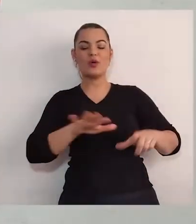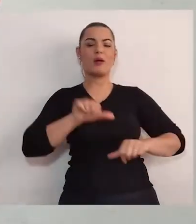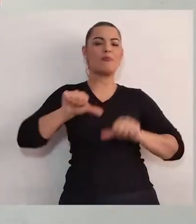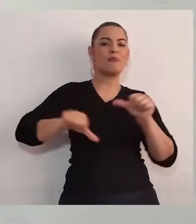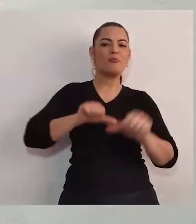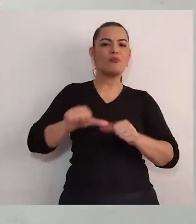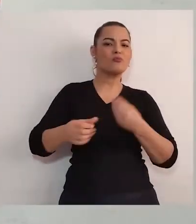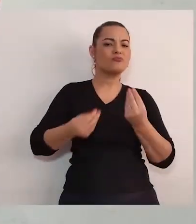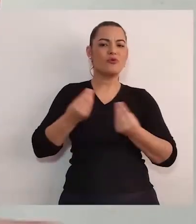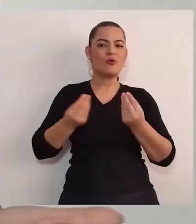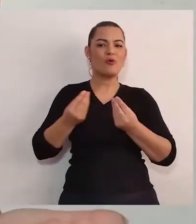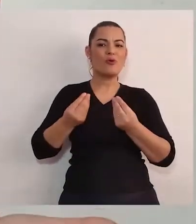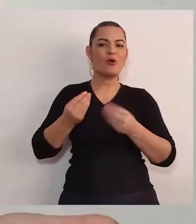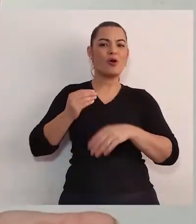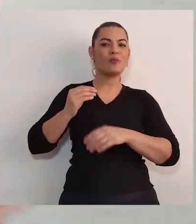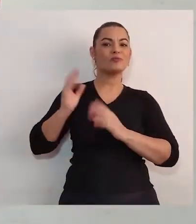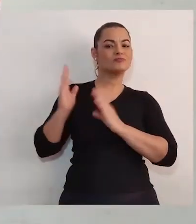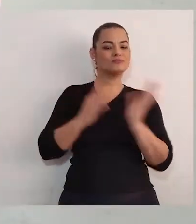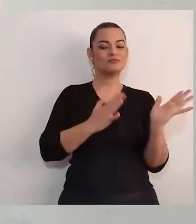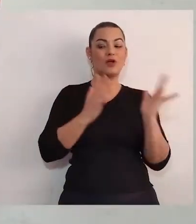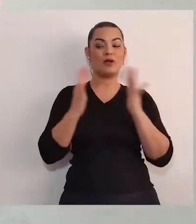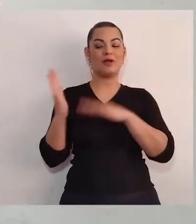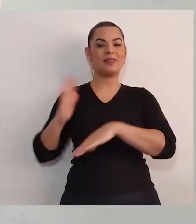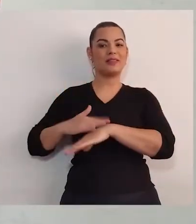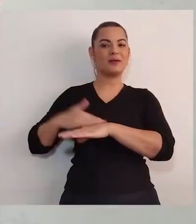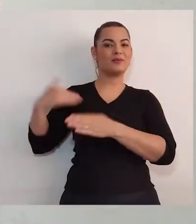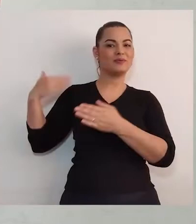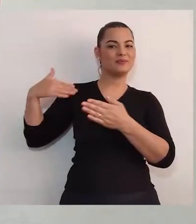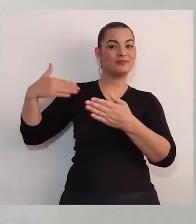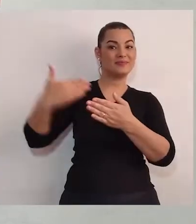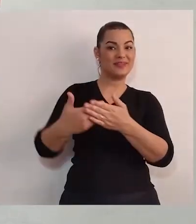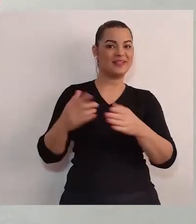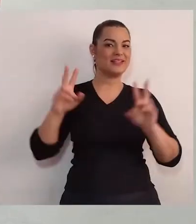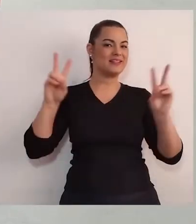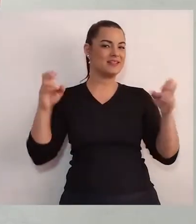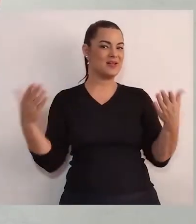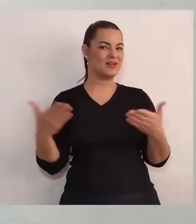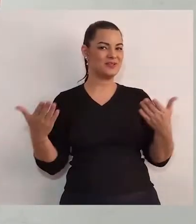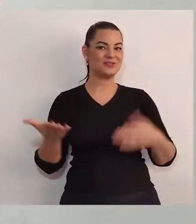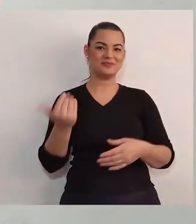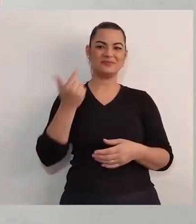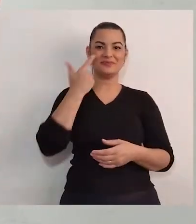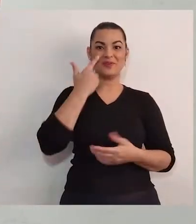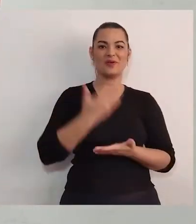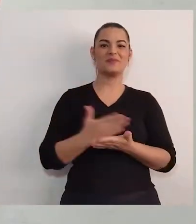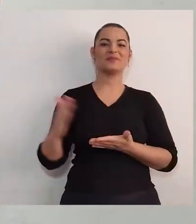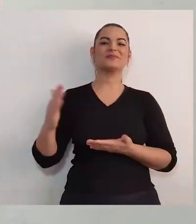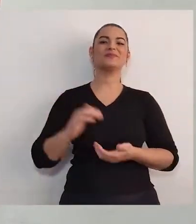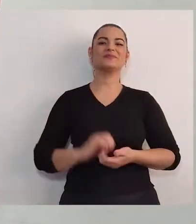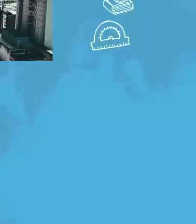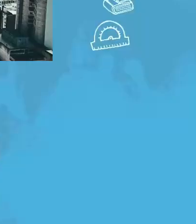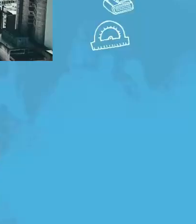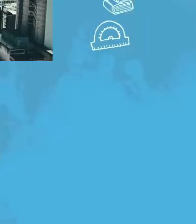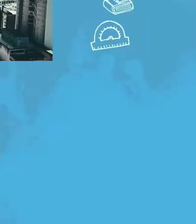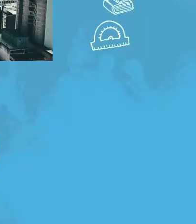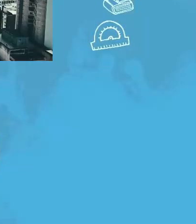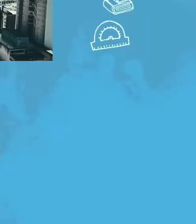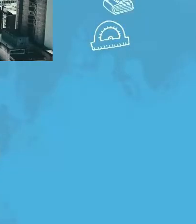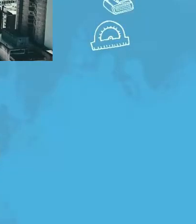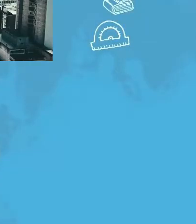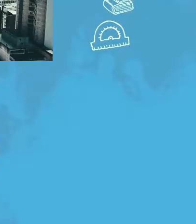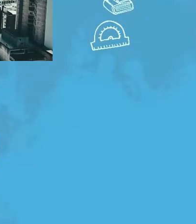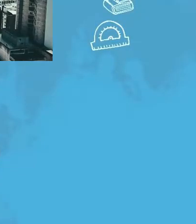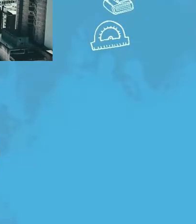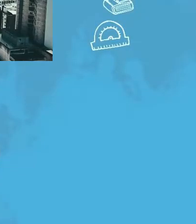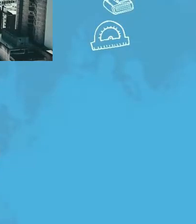espaços ao longo do tempo. Esse é o nosso tema de hoje. Então vamos lá? Valendo!